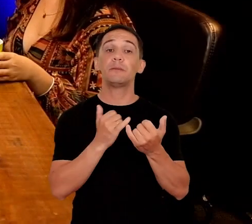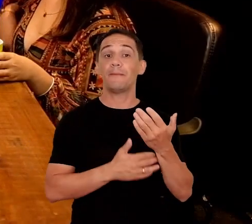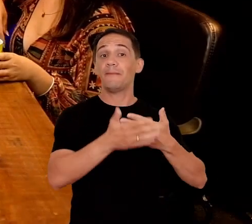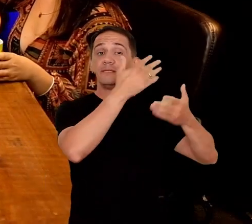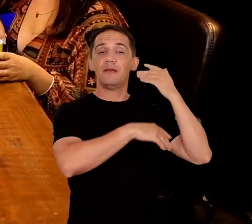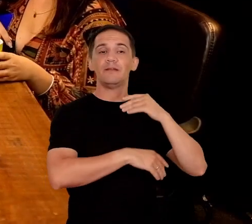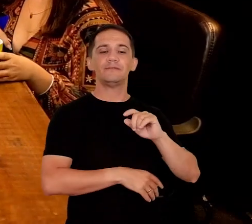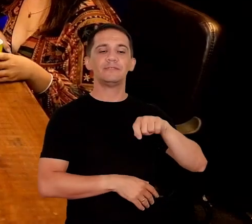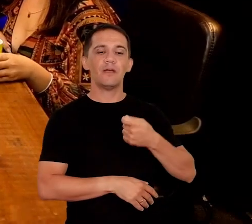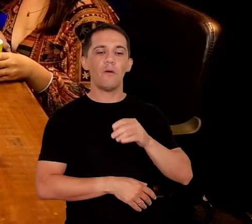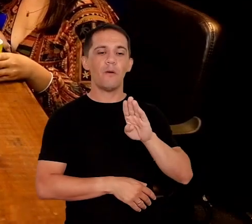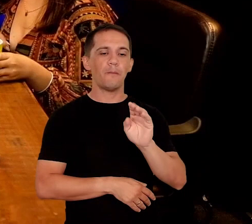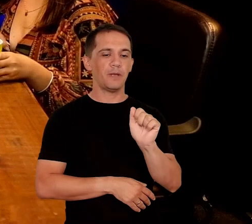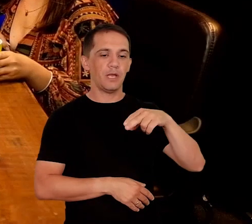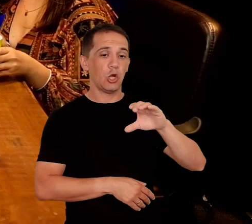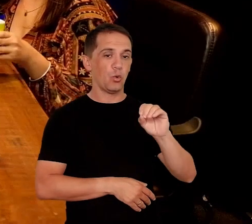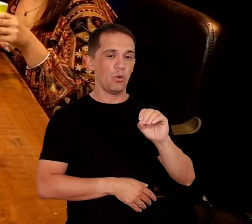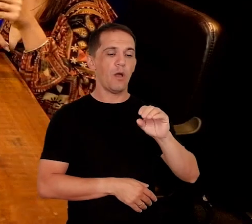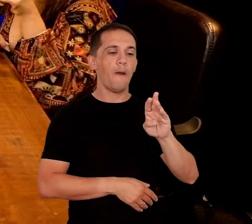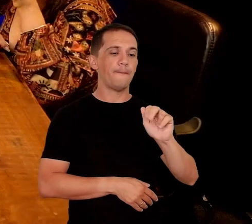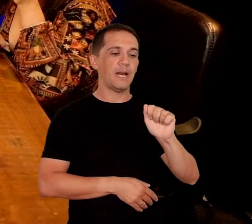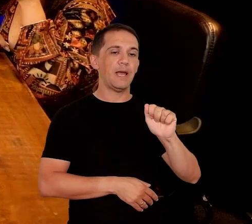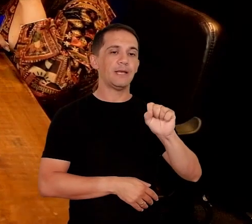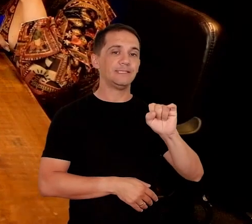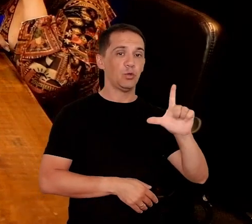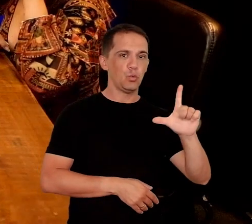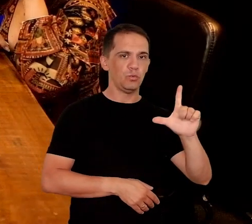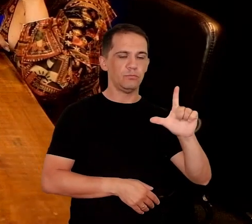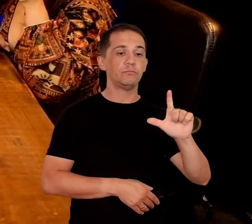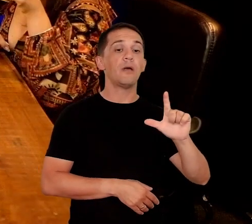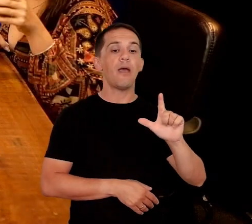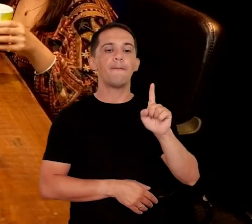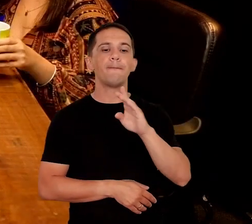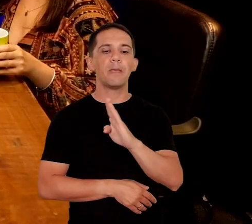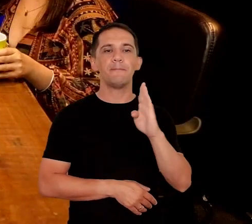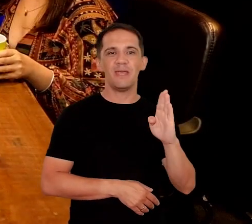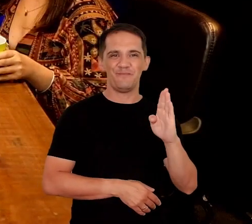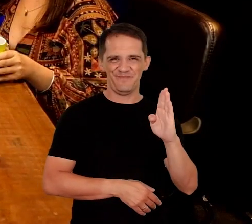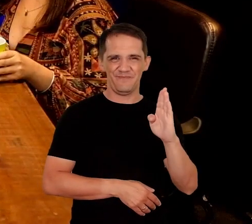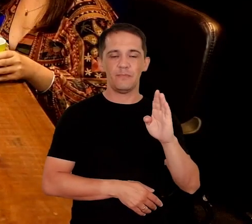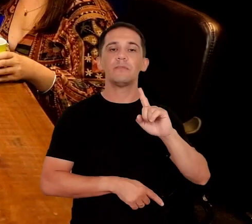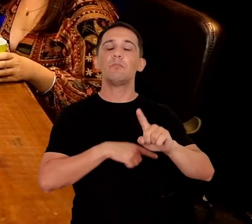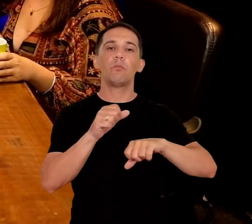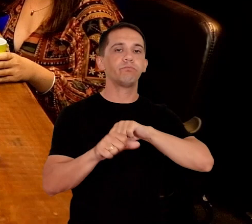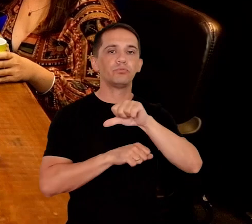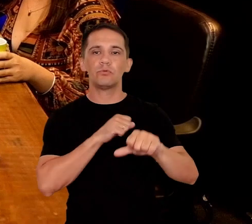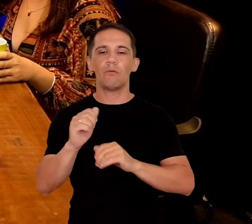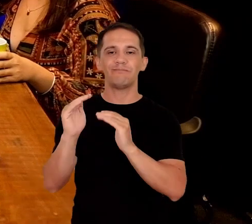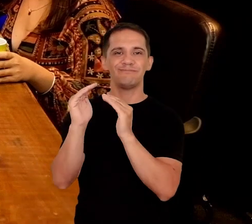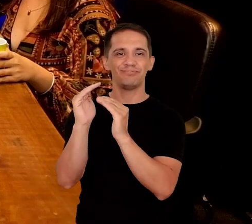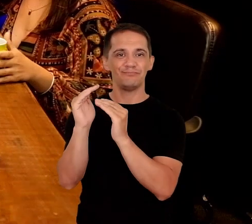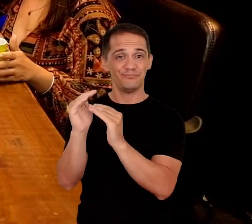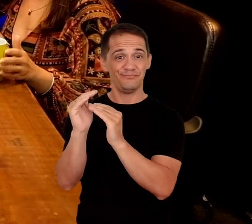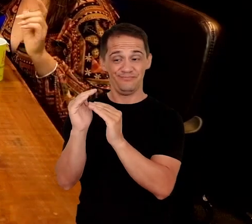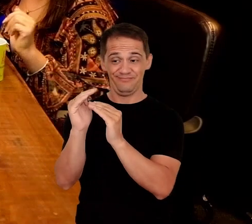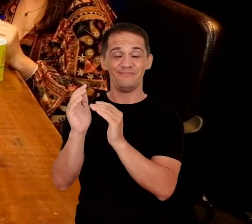né? Mas normalmente acontece. Antigamente, por exemplo, o sinal de Banco do Brasil era um BB, né? Banco do Brasil. Sim.